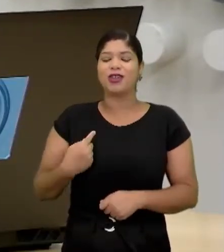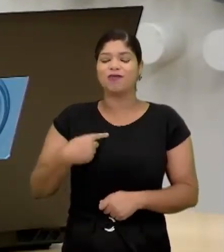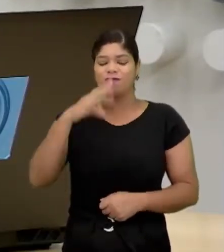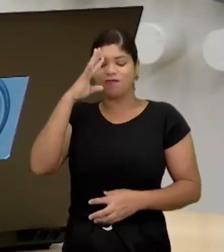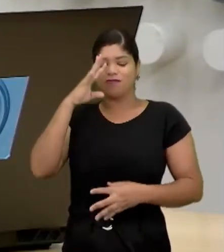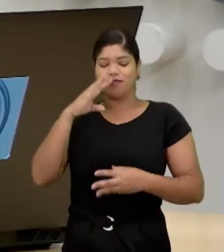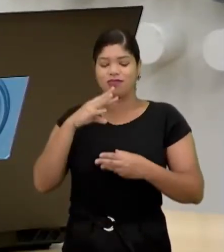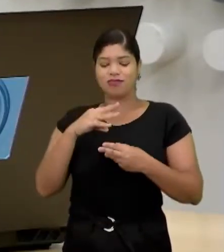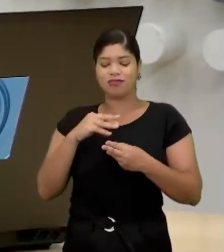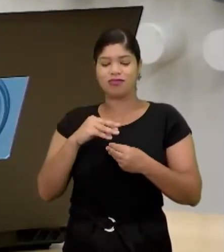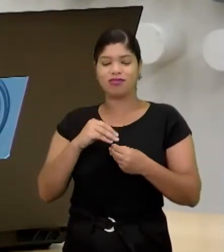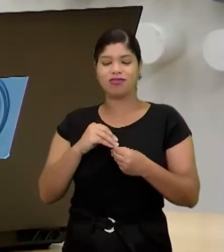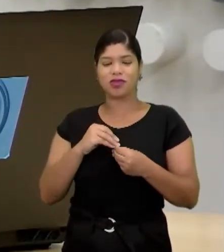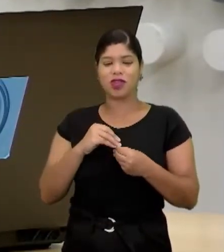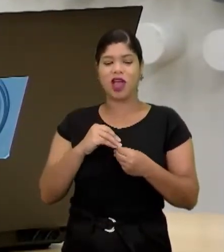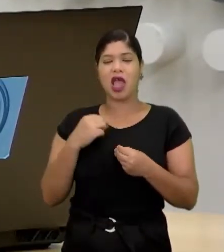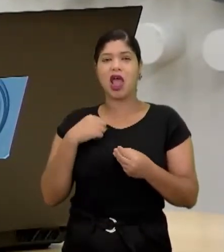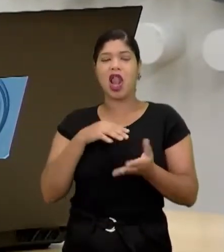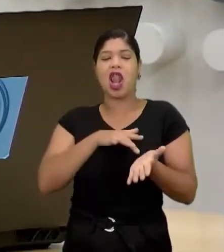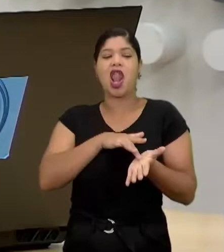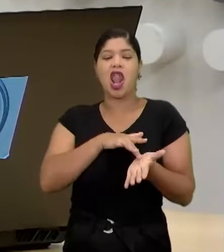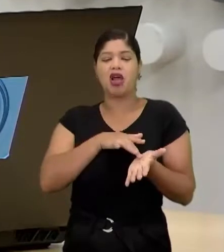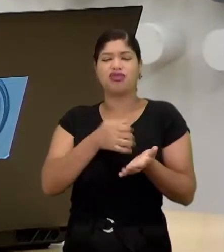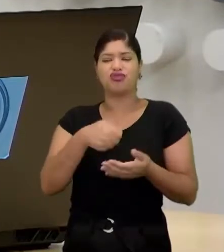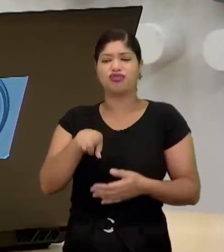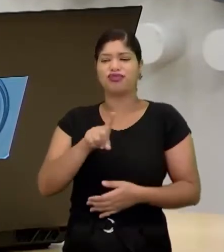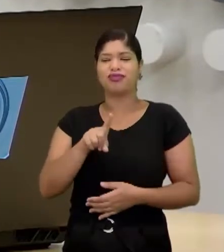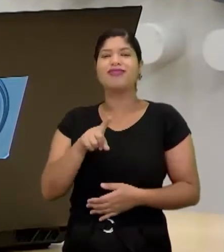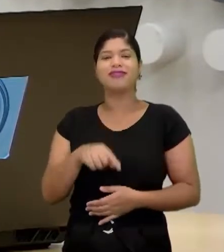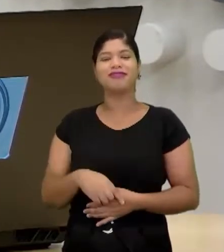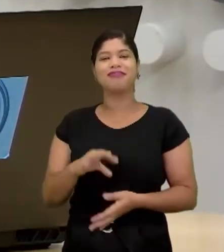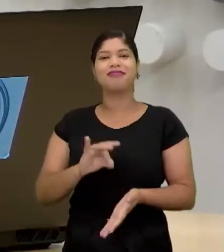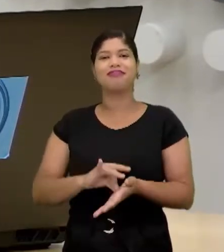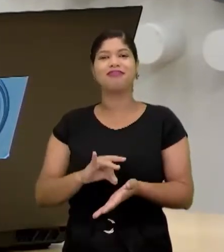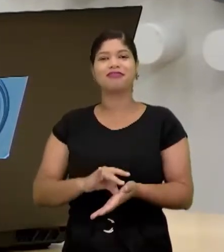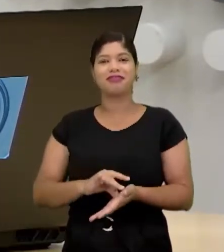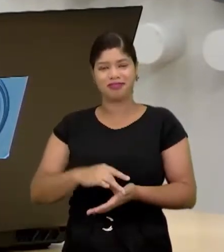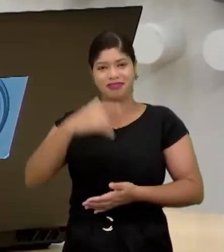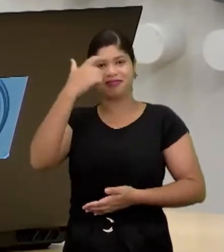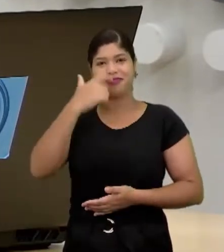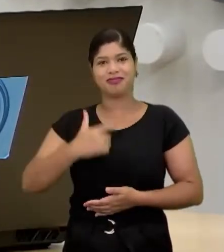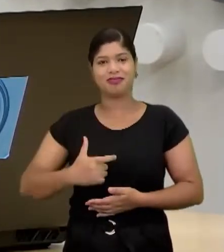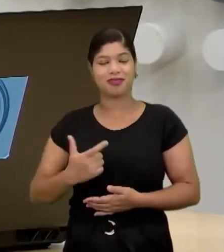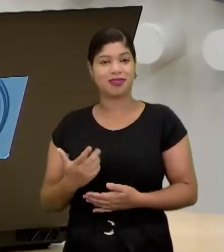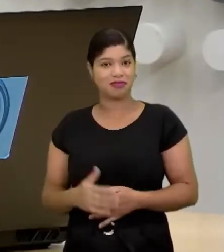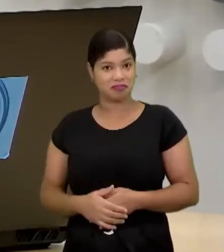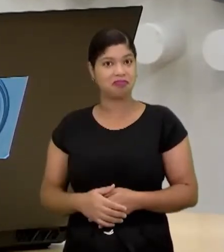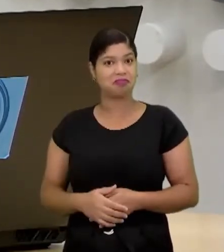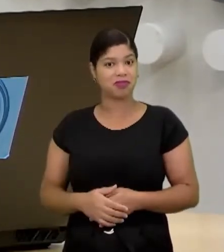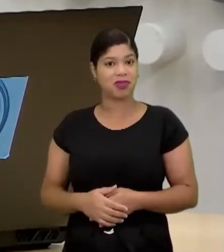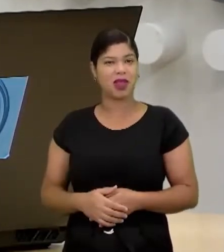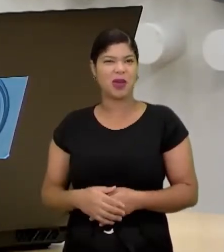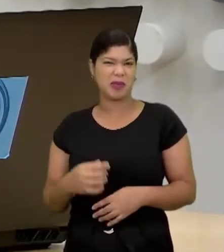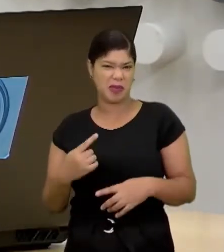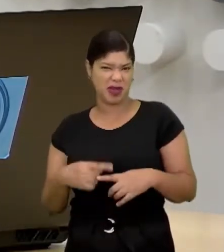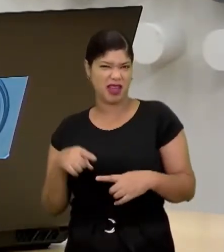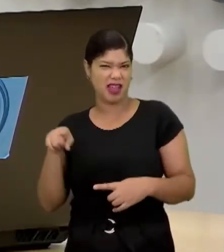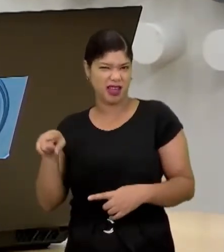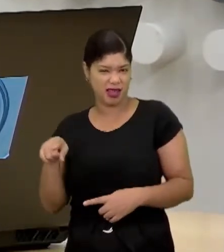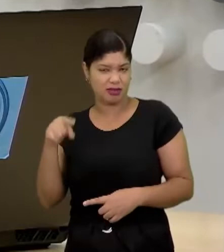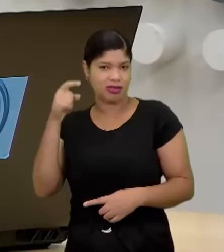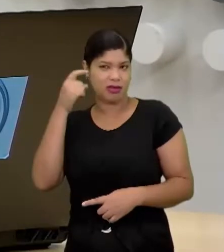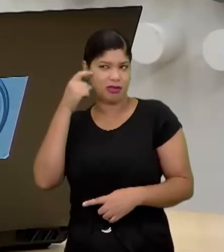Essência digamos assim e acreditava também que Vivendo em sociedade ele era tô lido